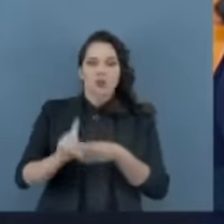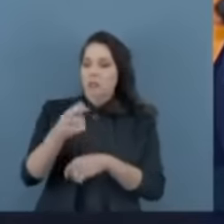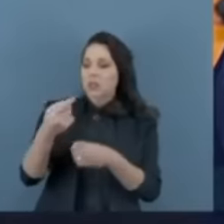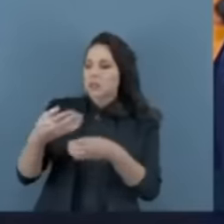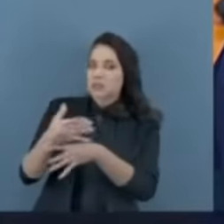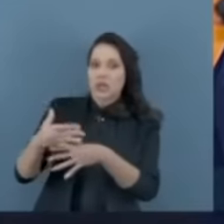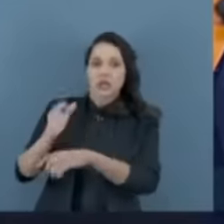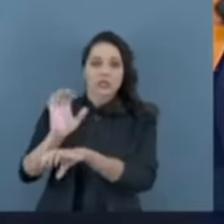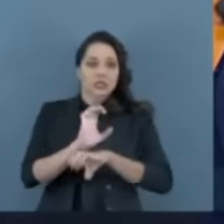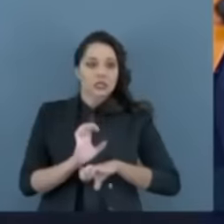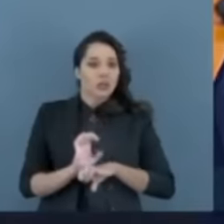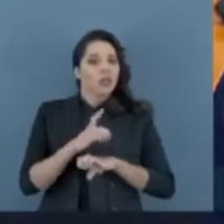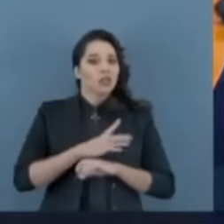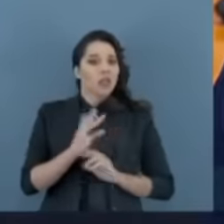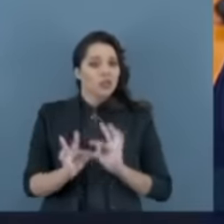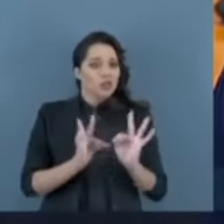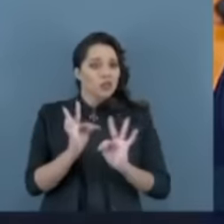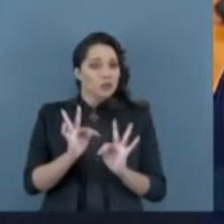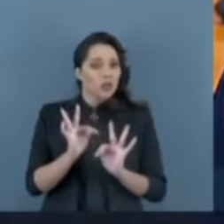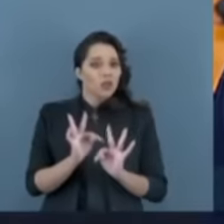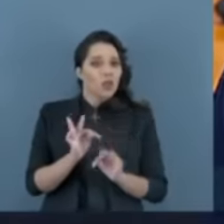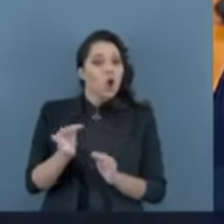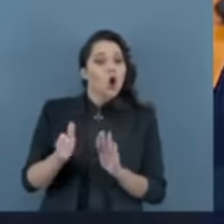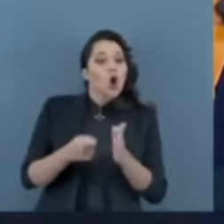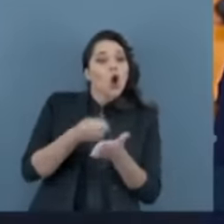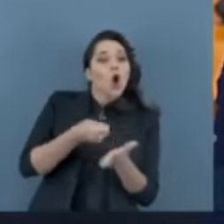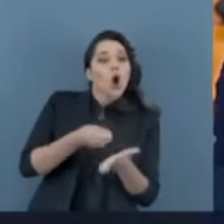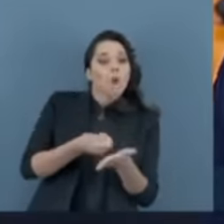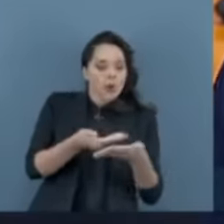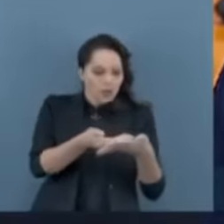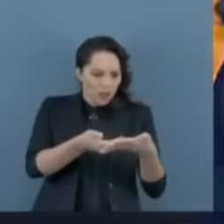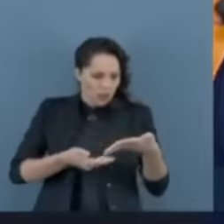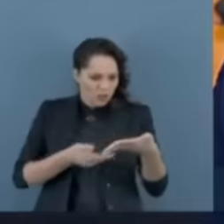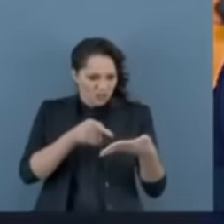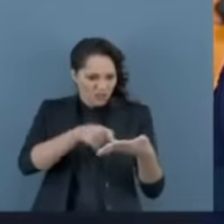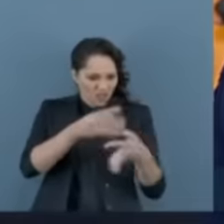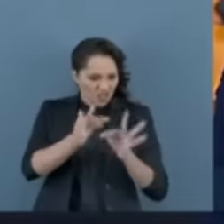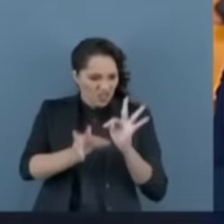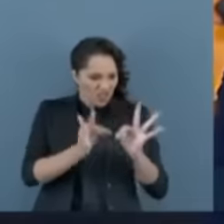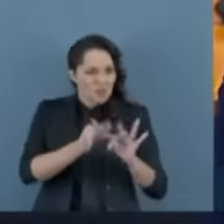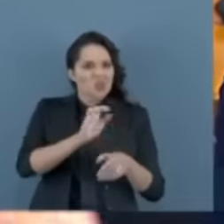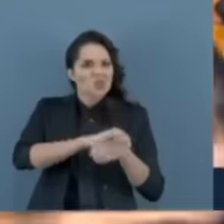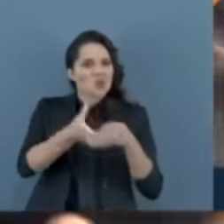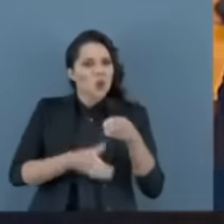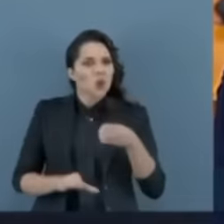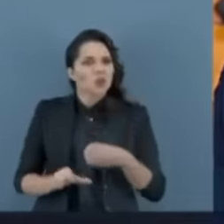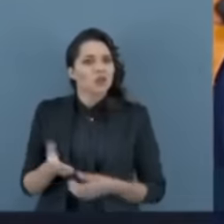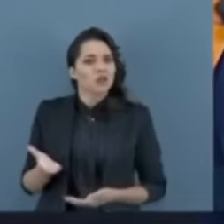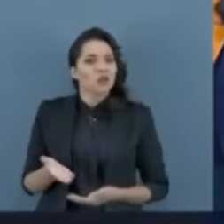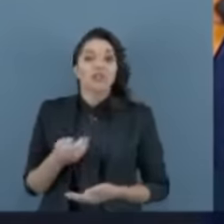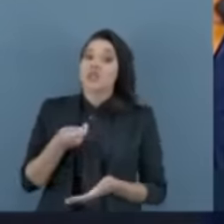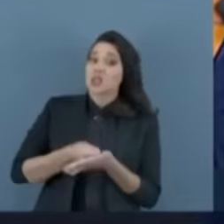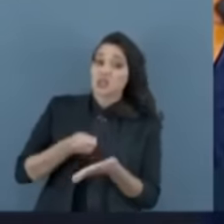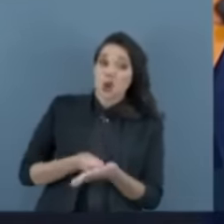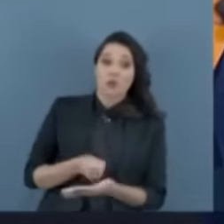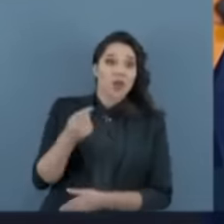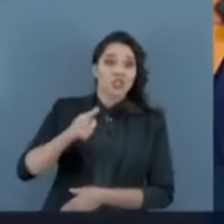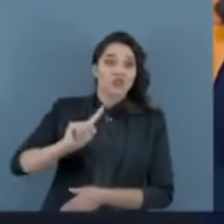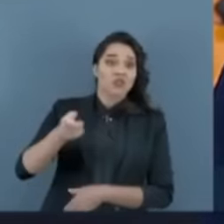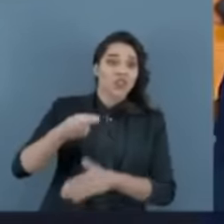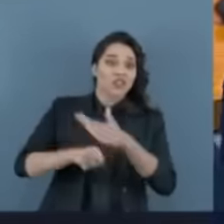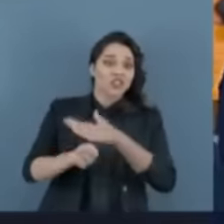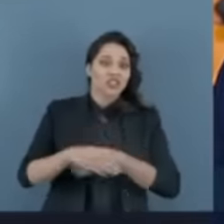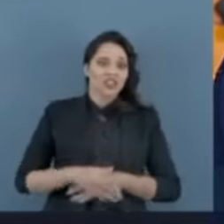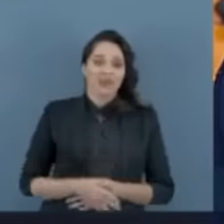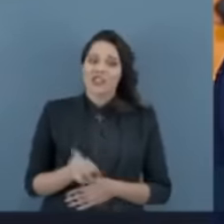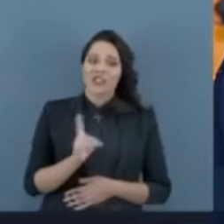cobram o tratamento de esgoto. É um roubo legalizado. Então, a partir do momento que eles cobram esse tratamento de esgoto, o que acontece? Eles não vão investir, eles não